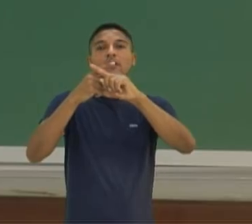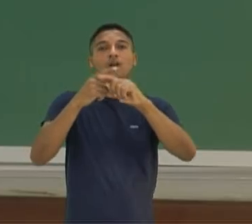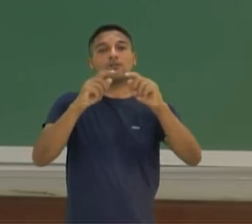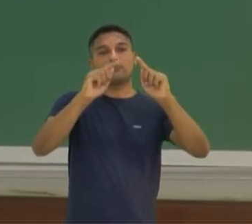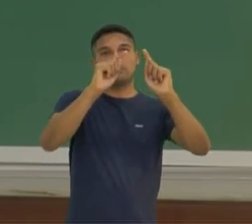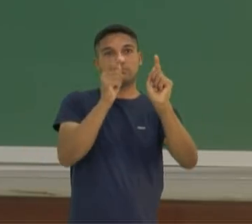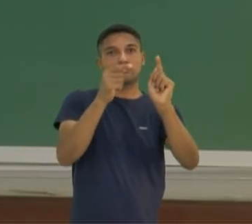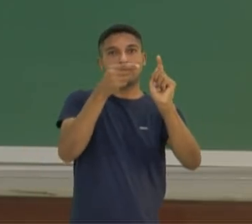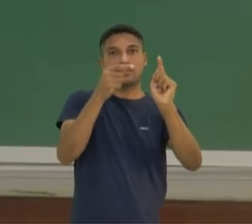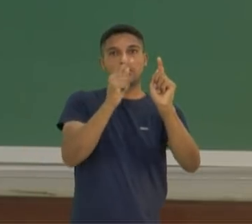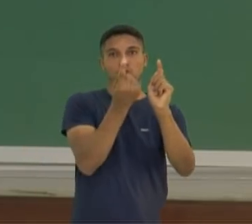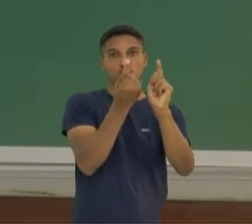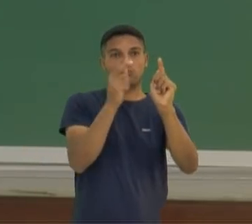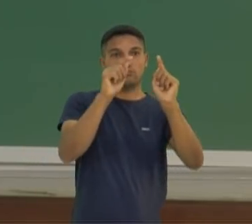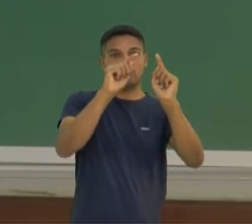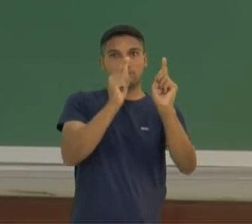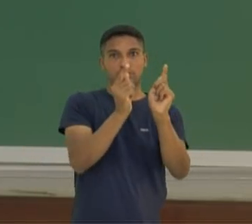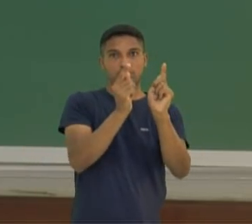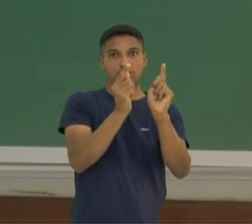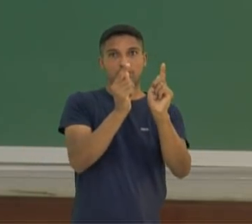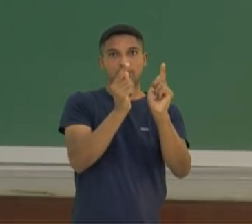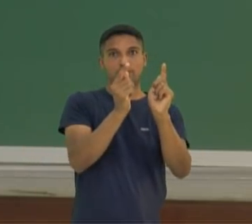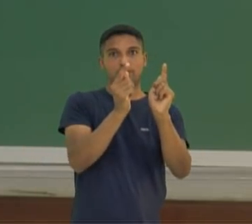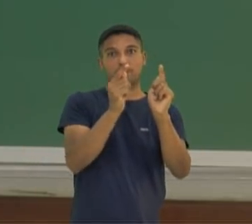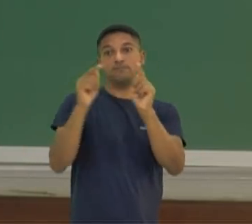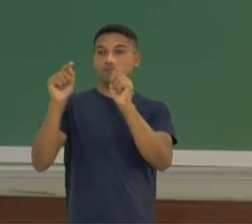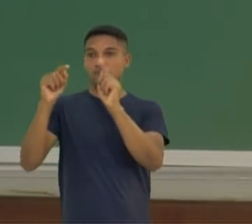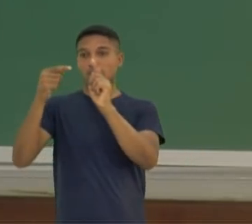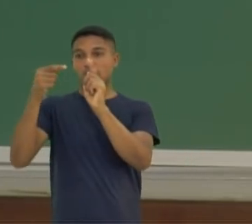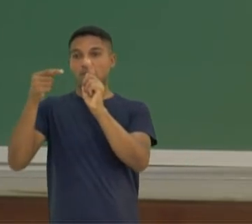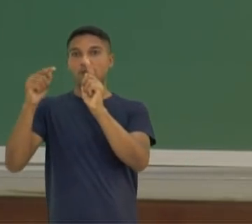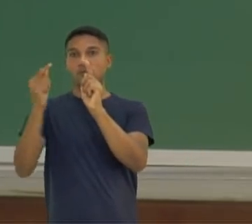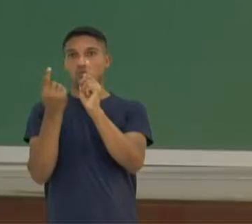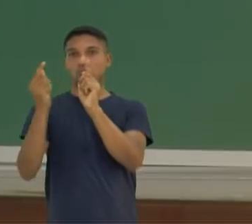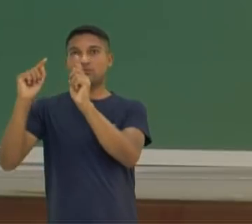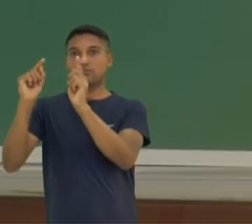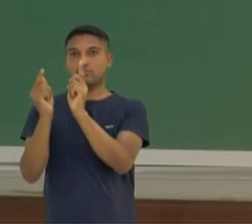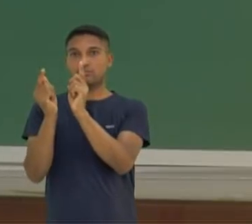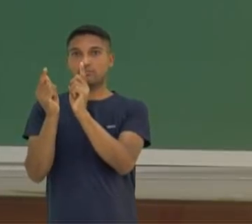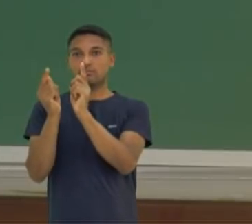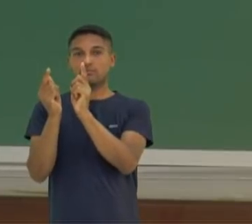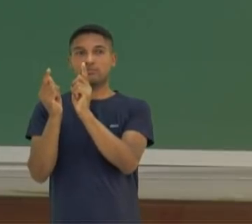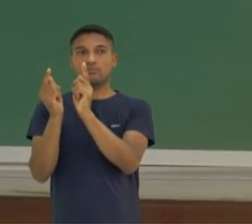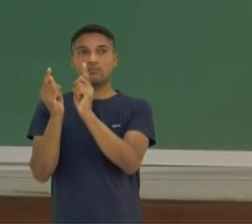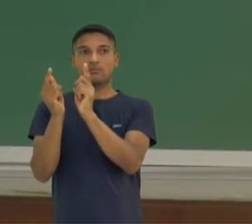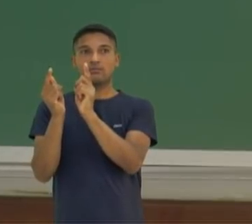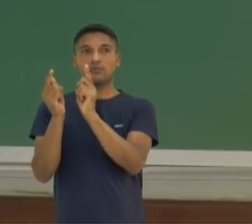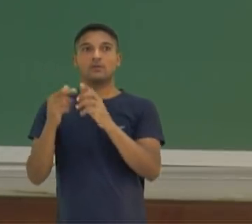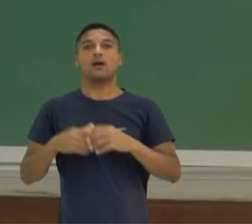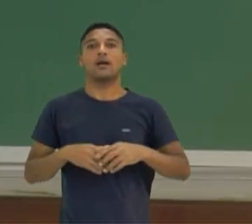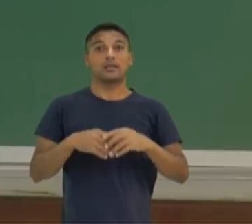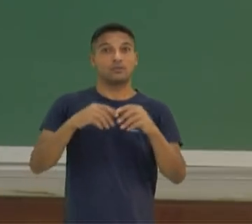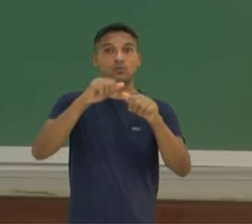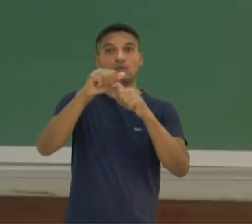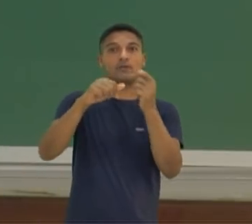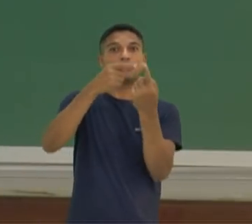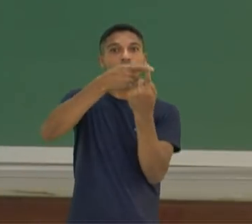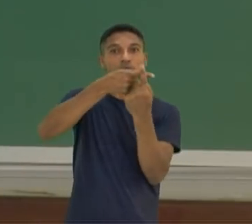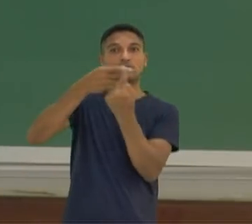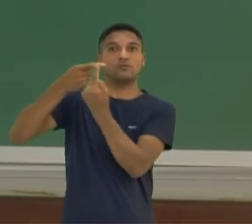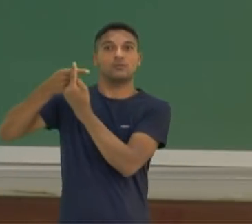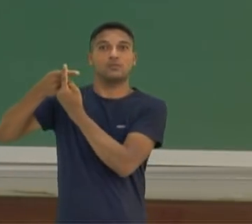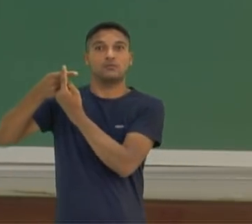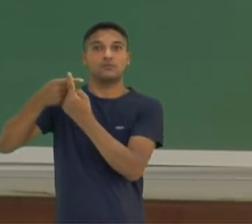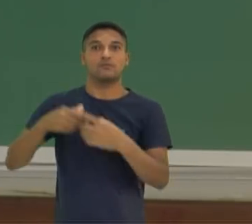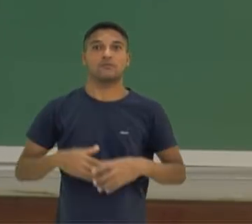né? Pelo princípio multiplicativo. E o que aconteceu? Os dois sinais ficaram positivos.